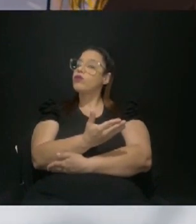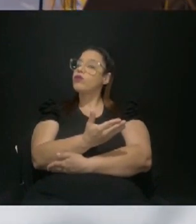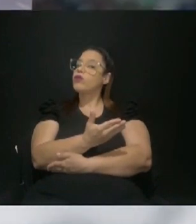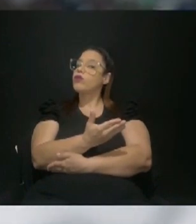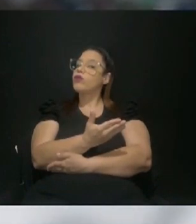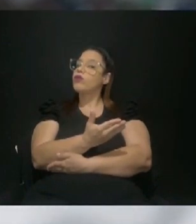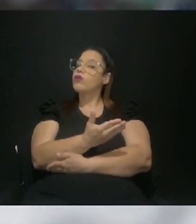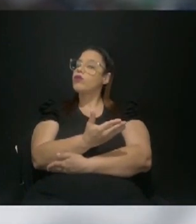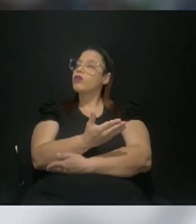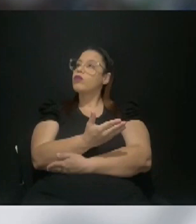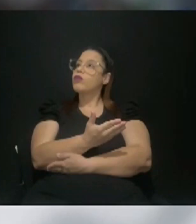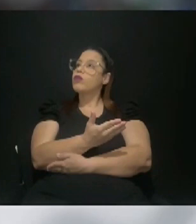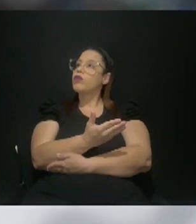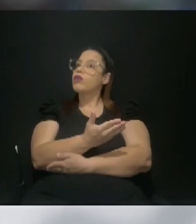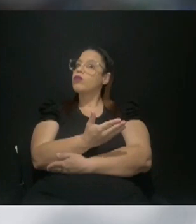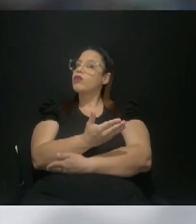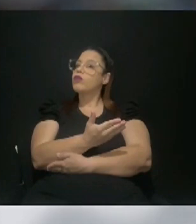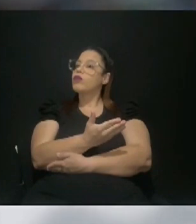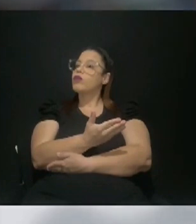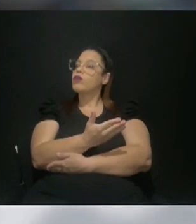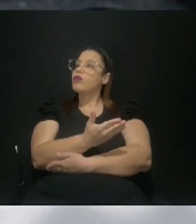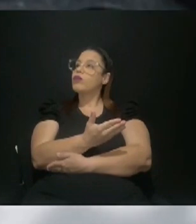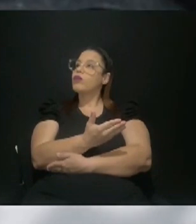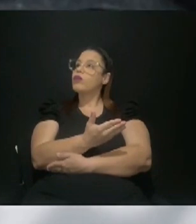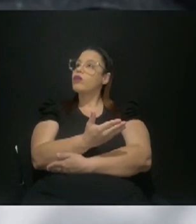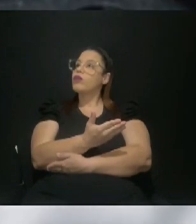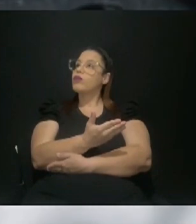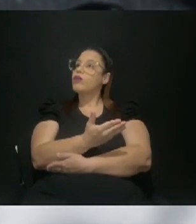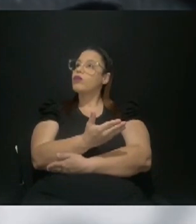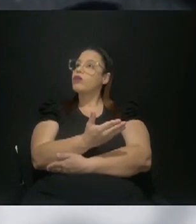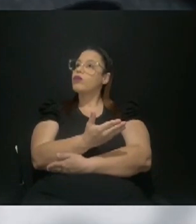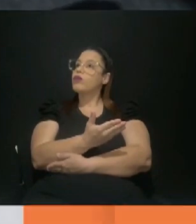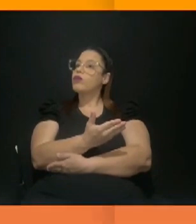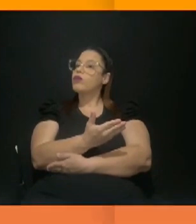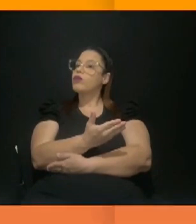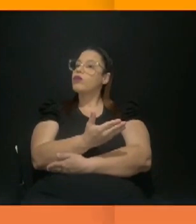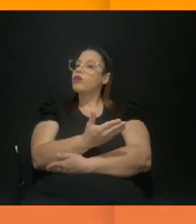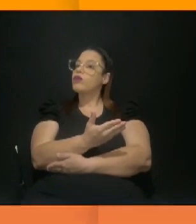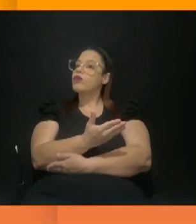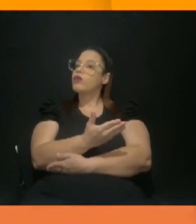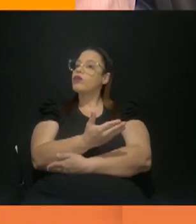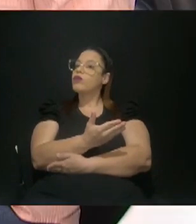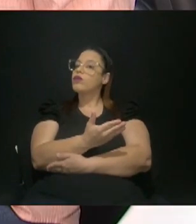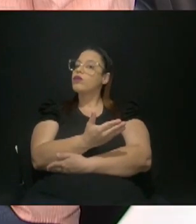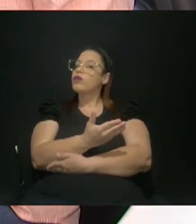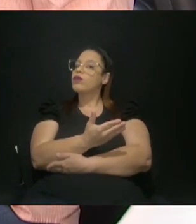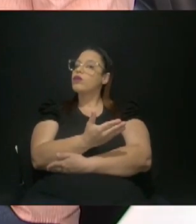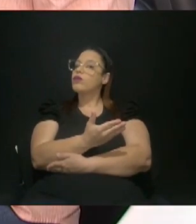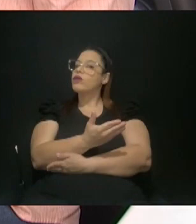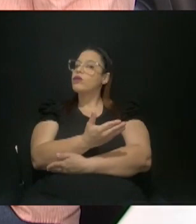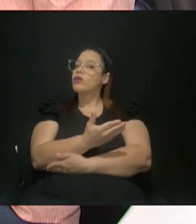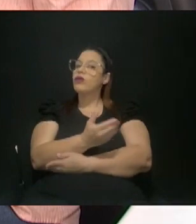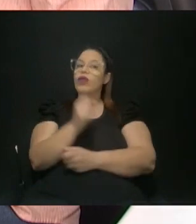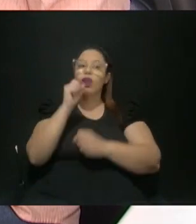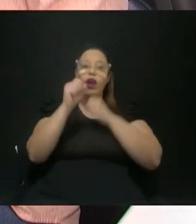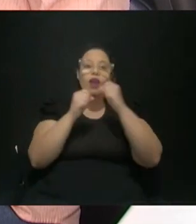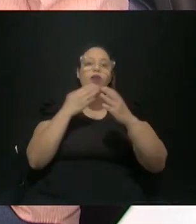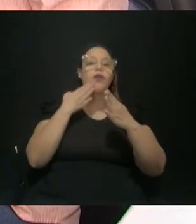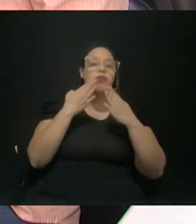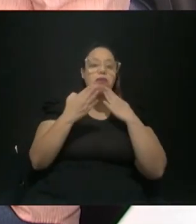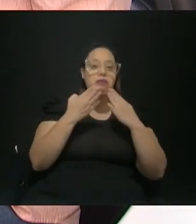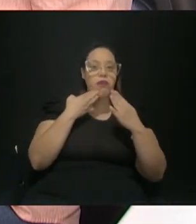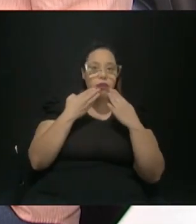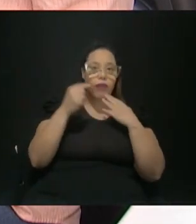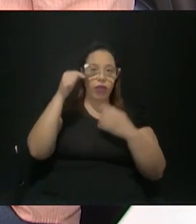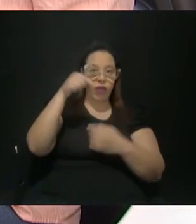redes atua no atendimento a usuários e configuração da estrutura de rede. E quem vai bater um papo aqui com a gente sobre todos